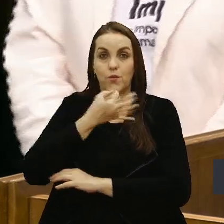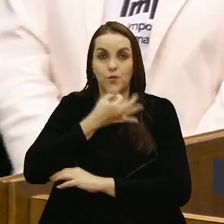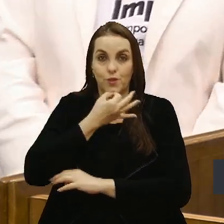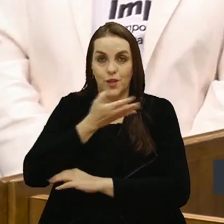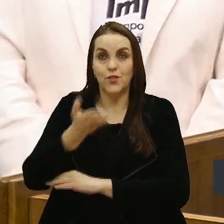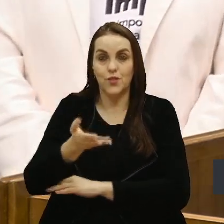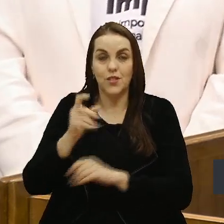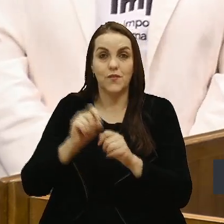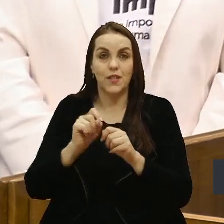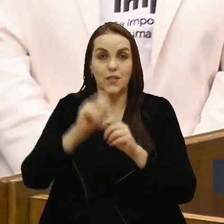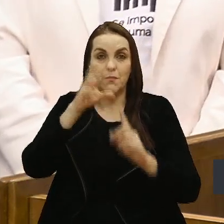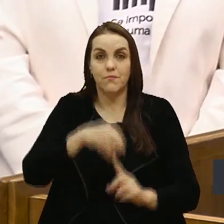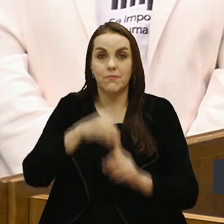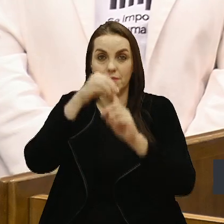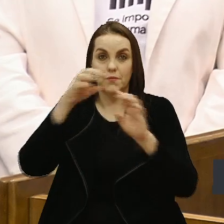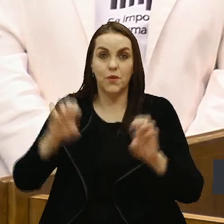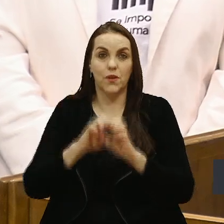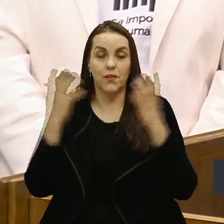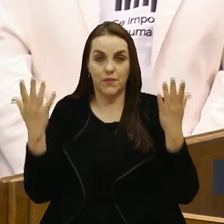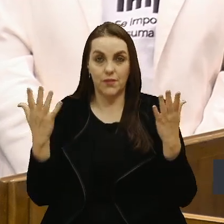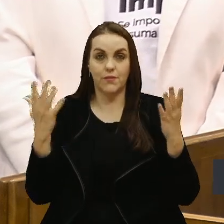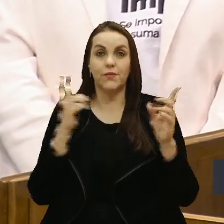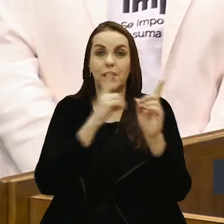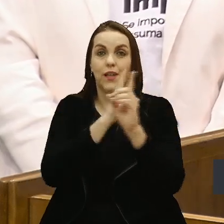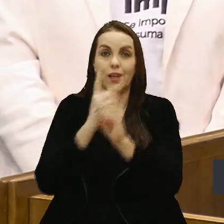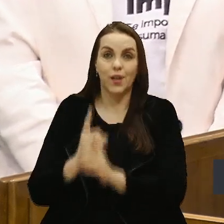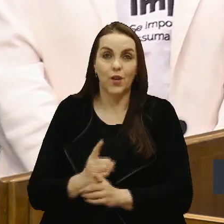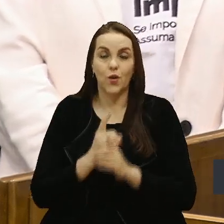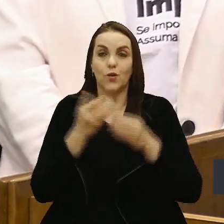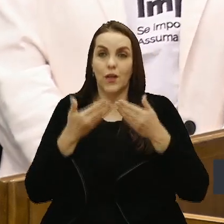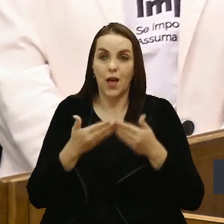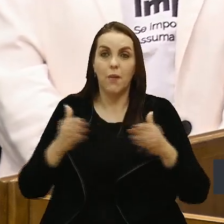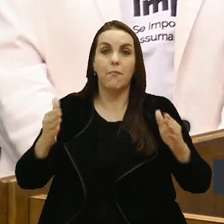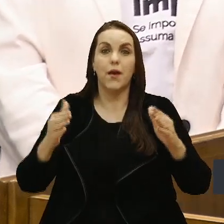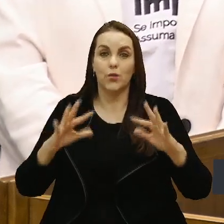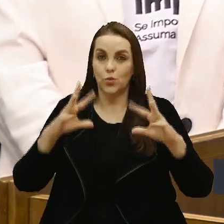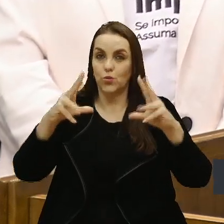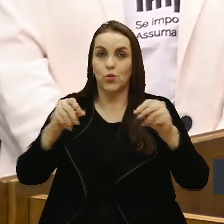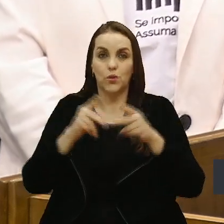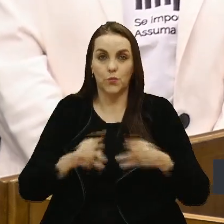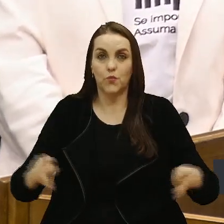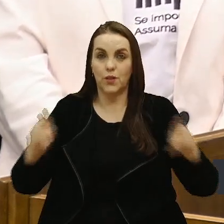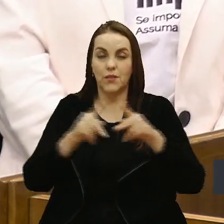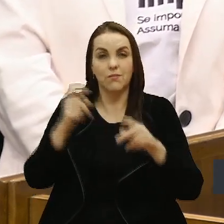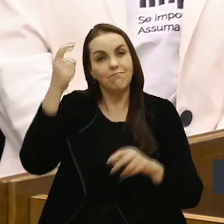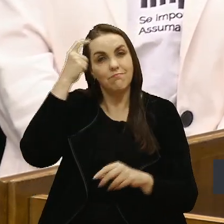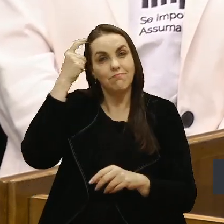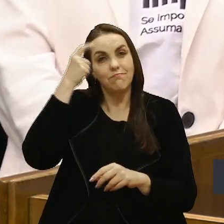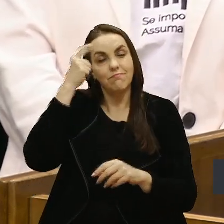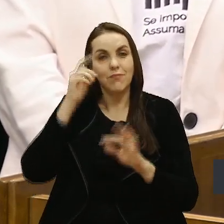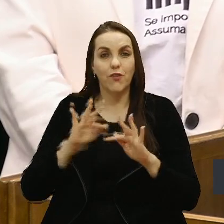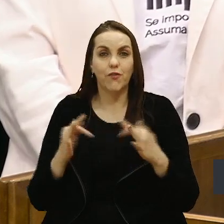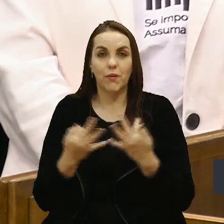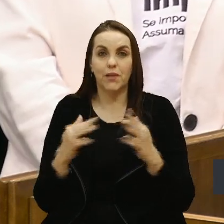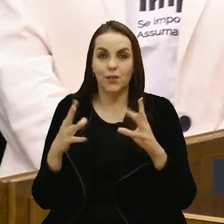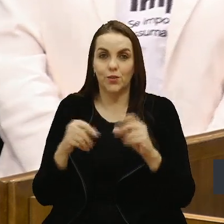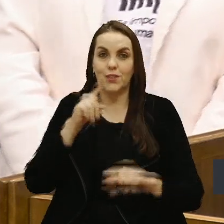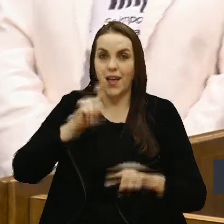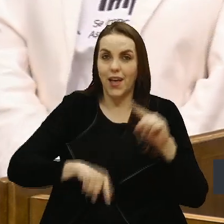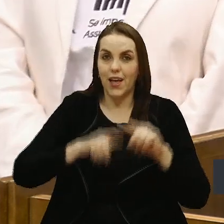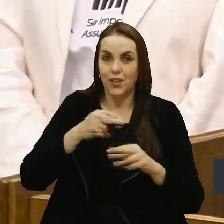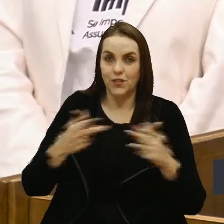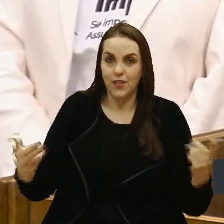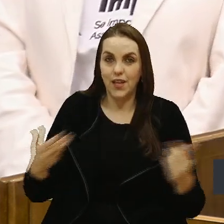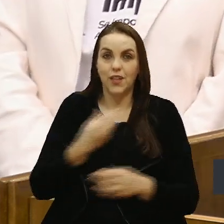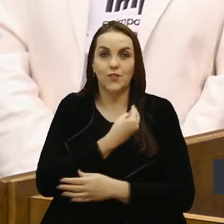realizar o nosso principal evento, um encontro que vai ser aberto ao público, pensado para toda a família, com atividades,